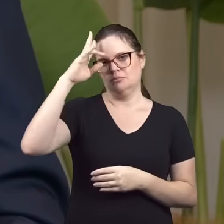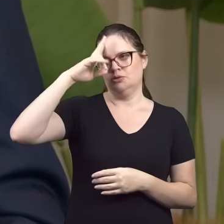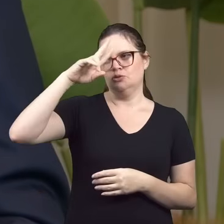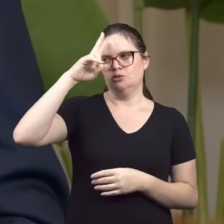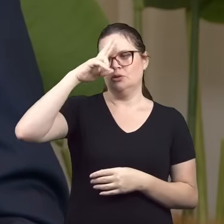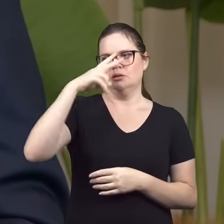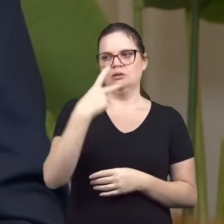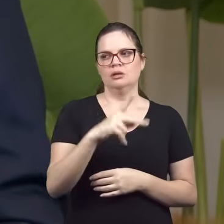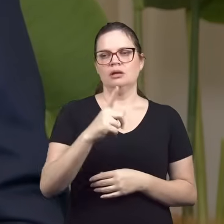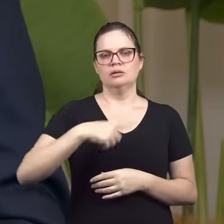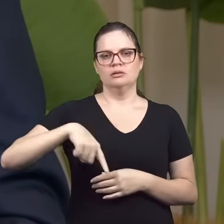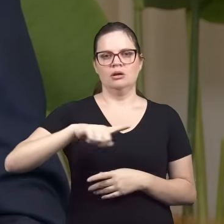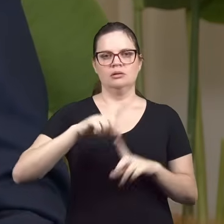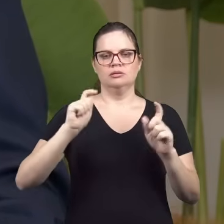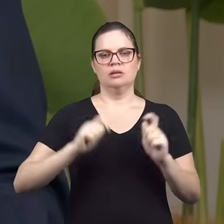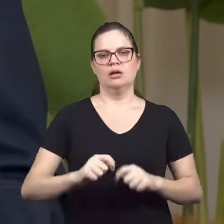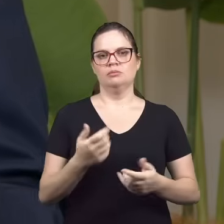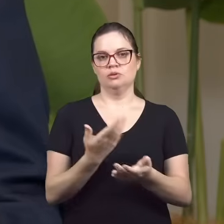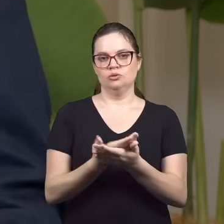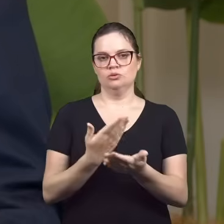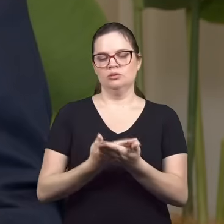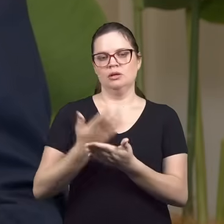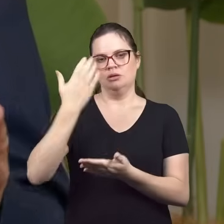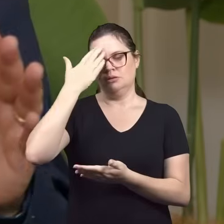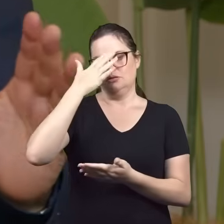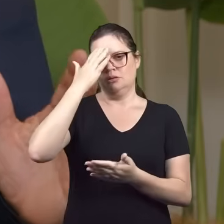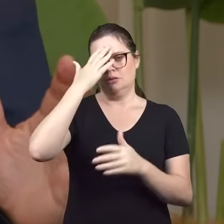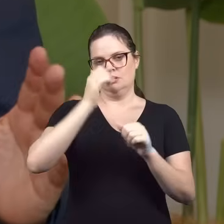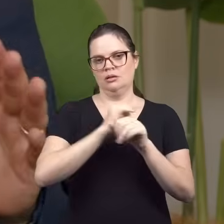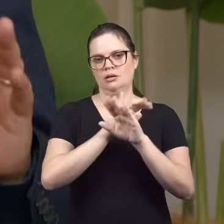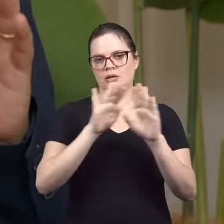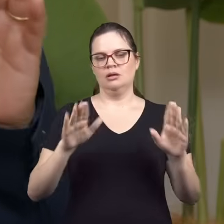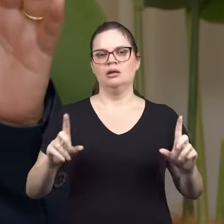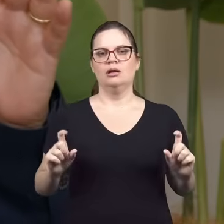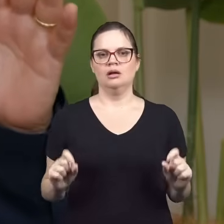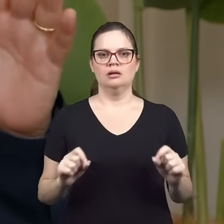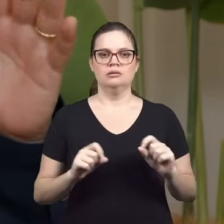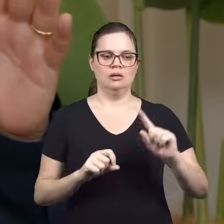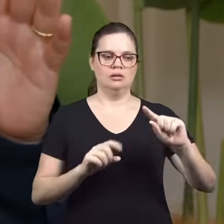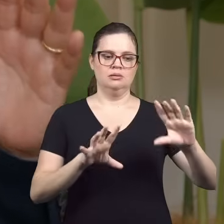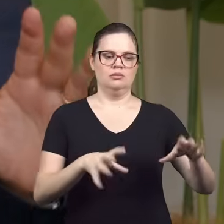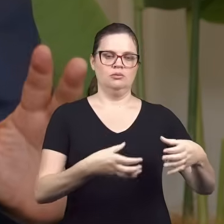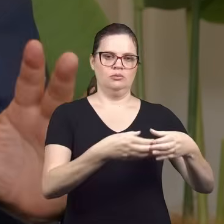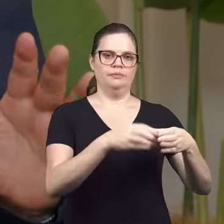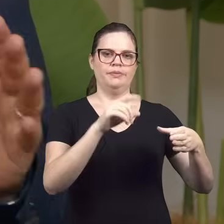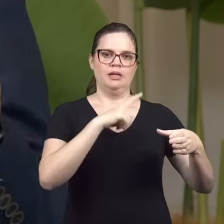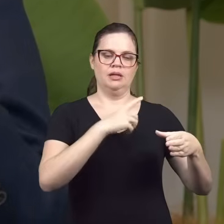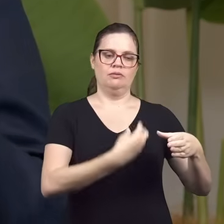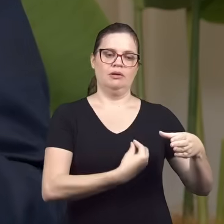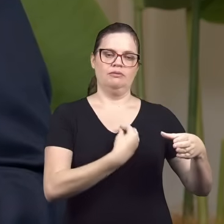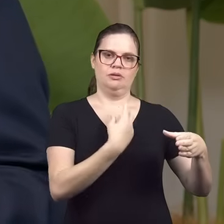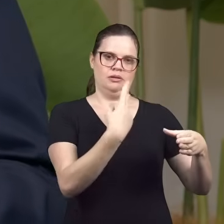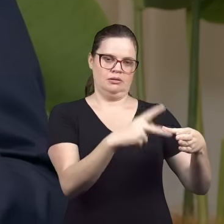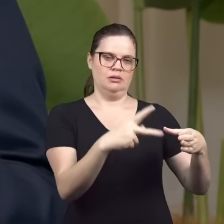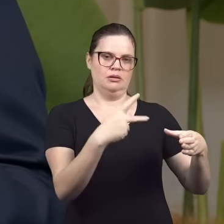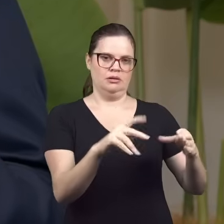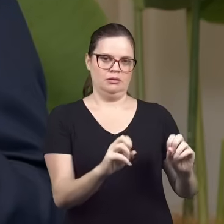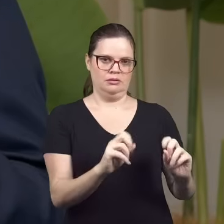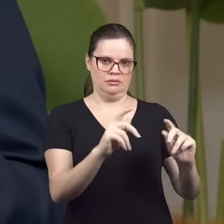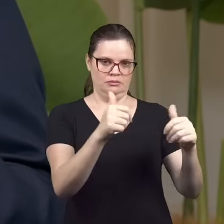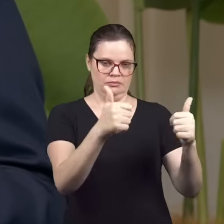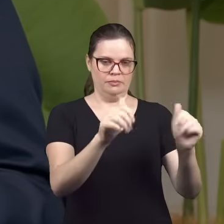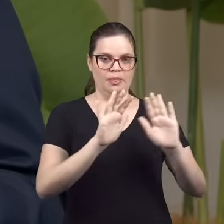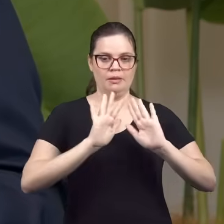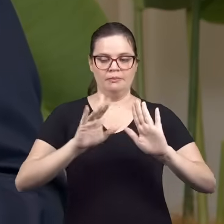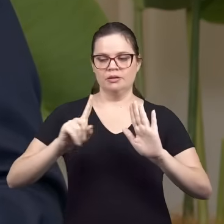podemos estudar e entender isso como um clã que teve esse estilo de vida. Mas nós que entendemos a